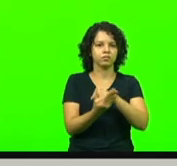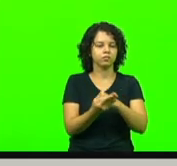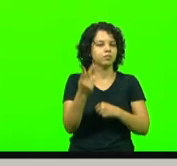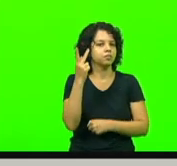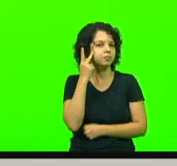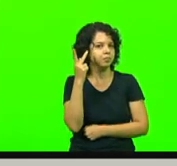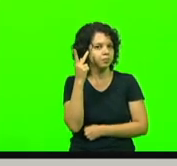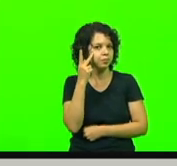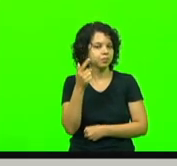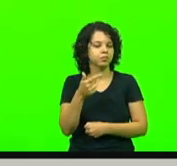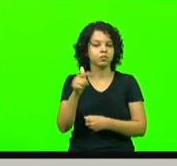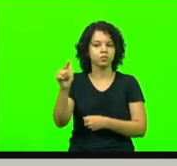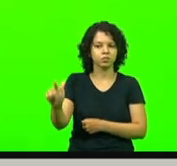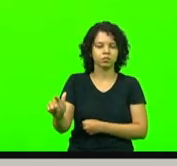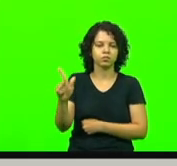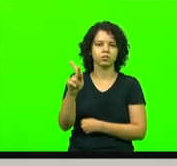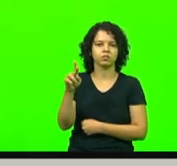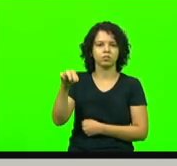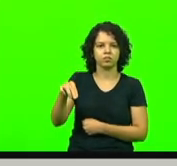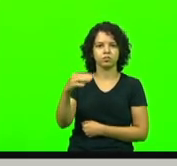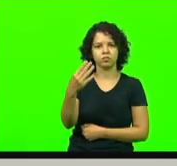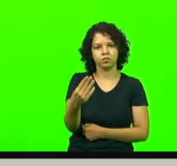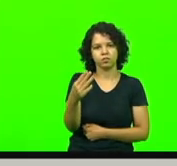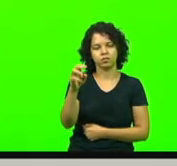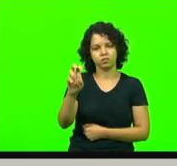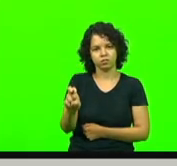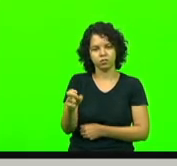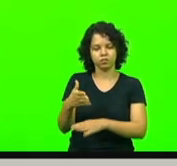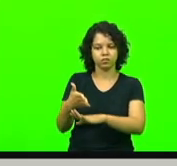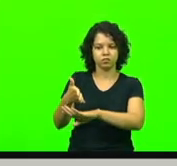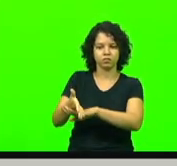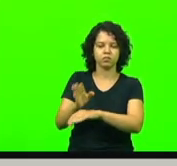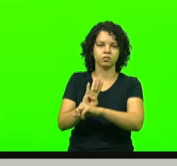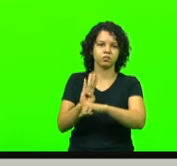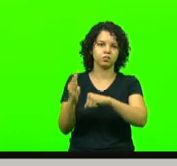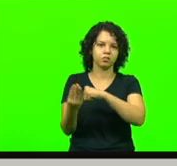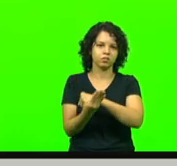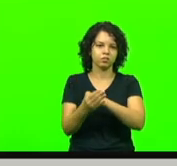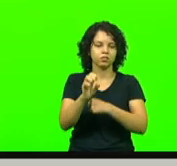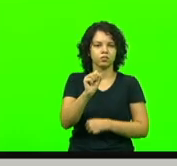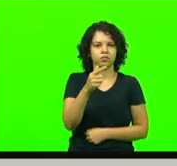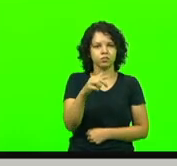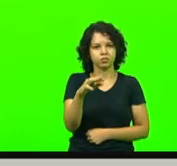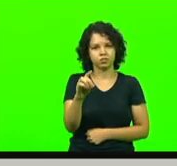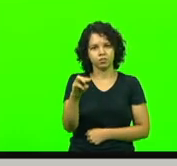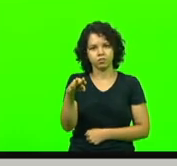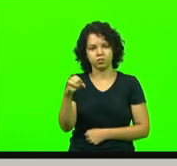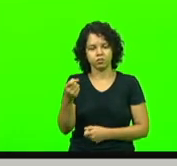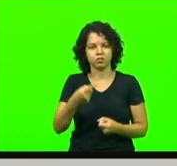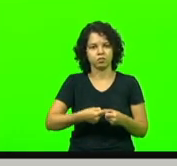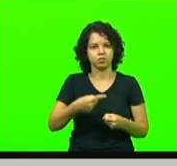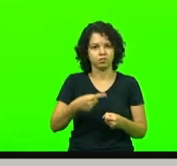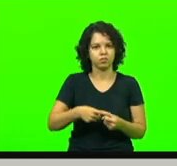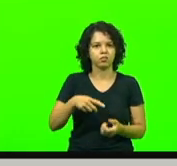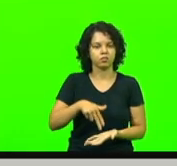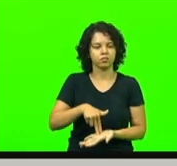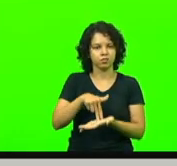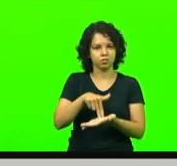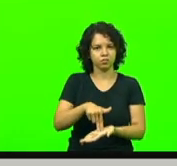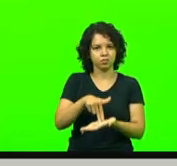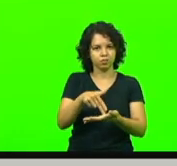e outra no quilômetro 4 e 5, acesso ao bairro São Domingos, município de Navegantes.